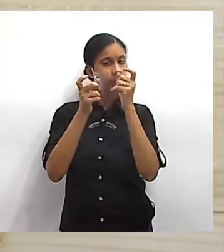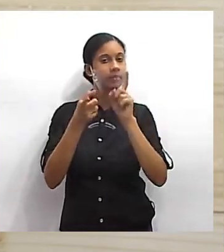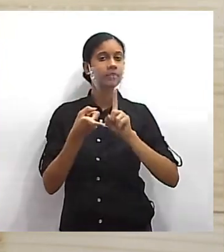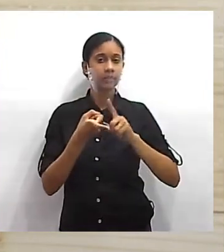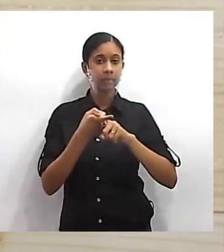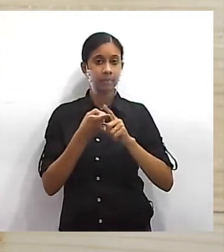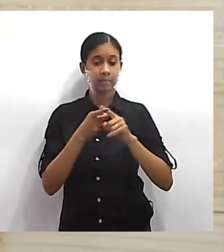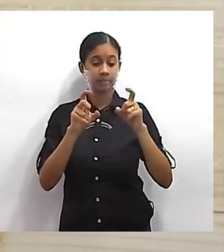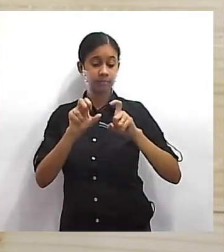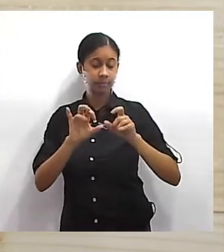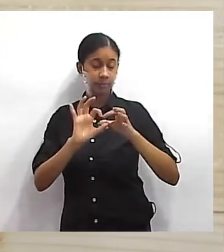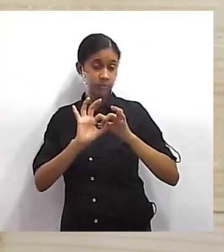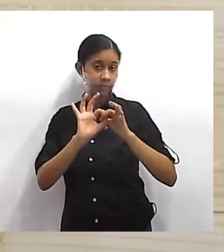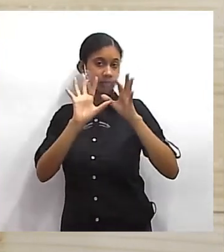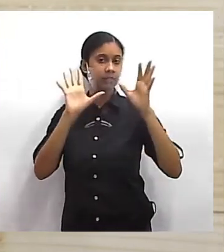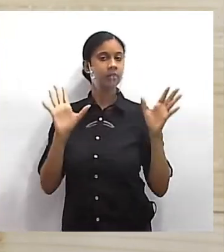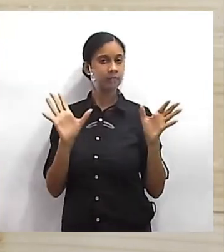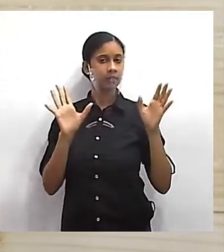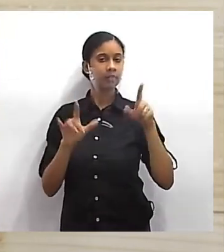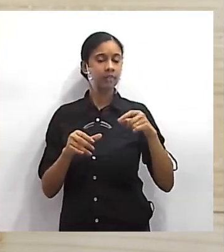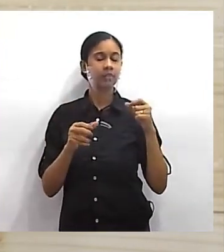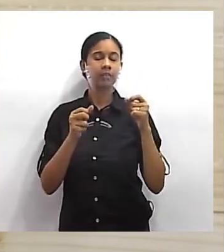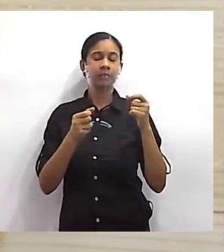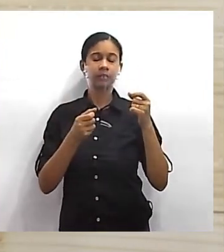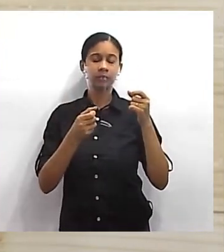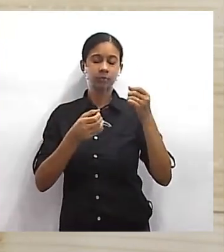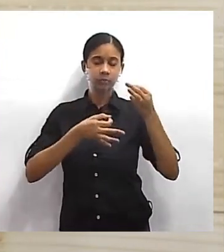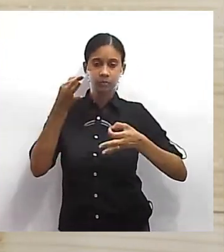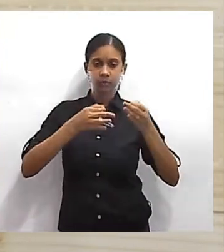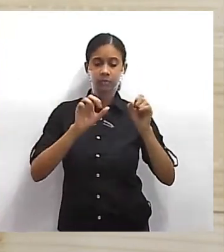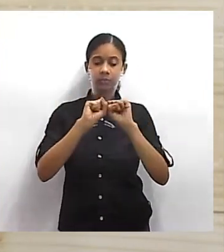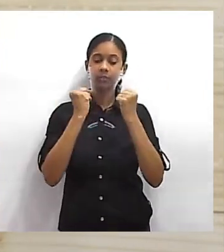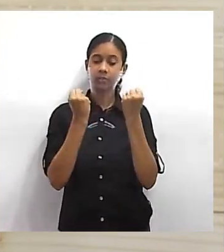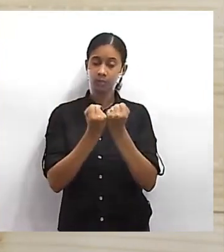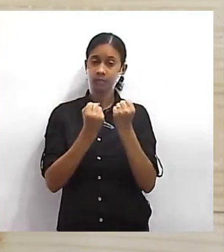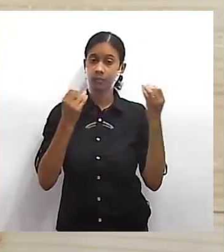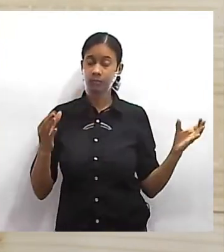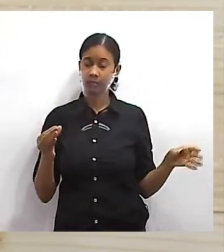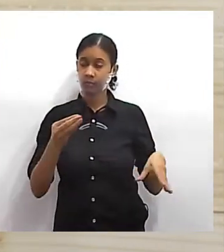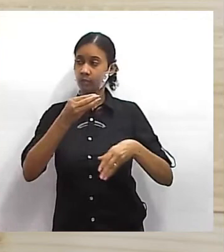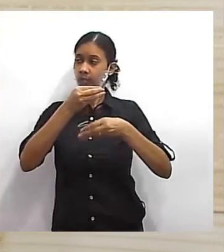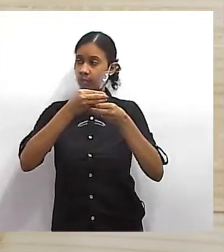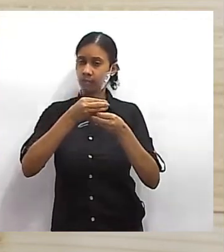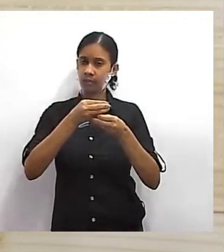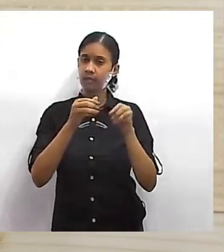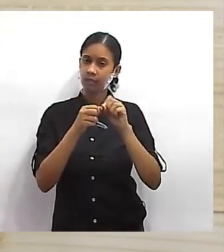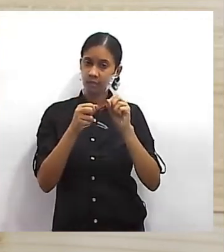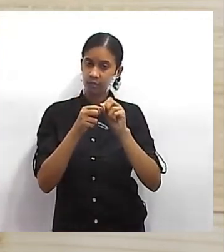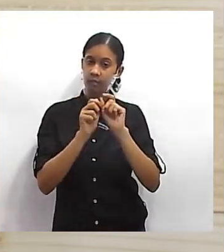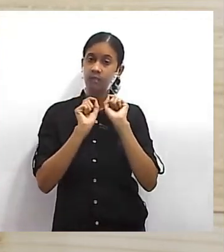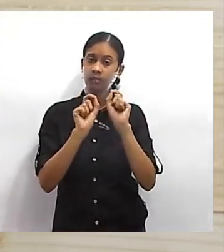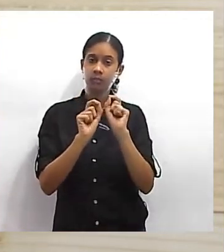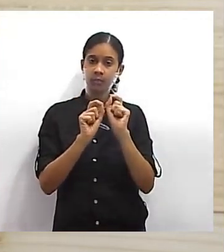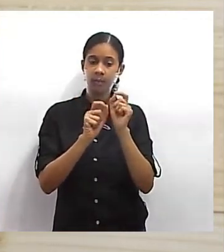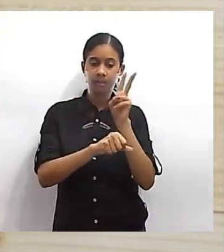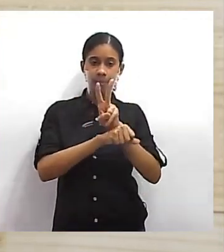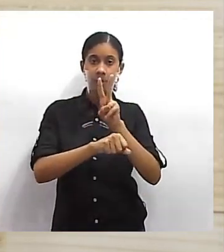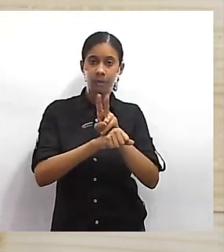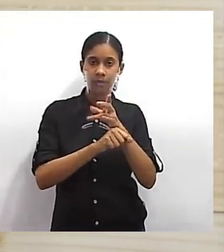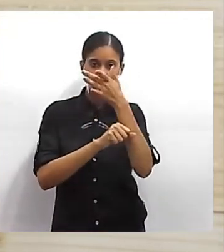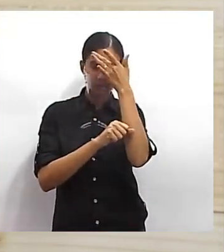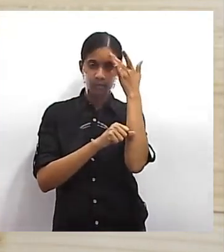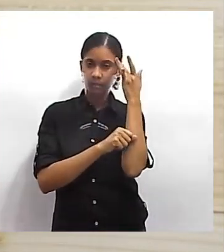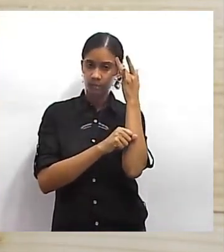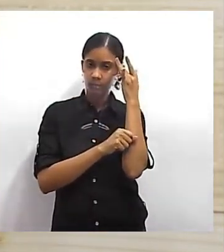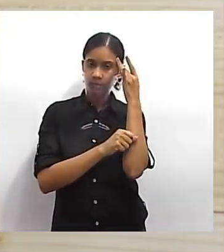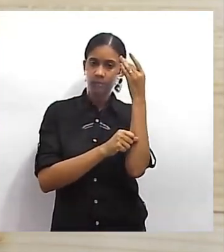políticas sociais implementadas por diferentes governos que visam proteger os mais vulneráveis, principalmente